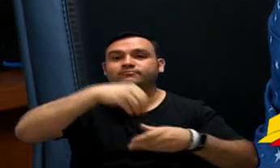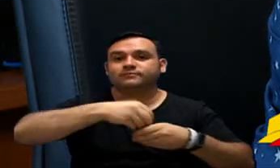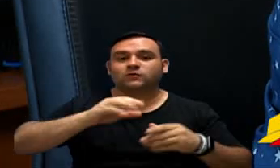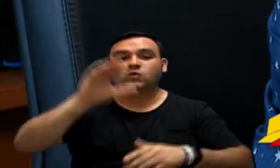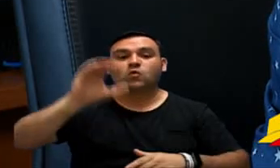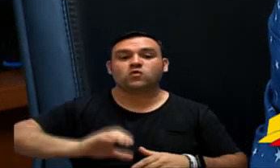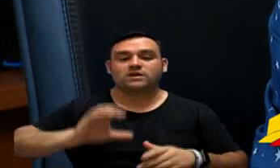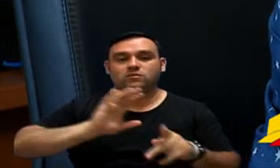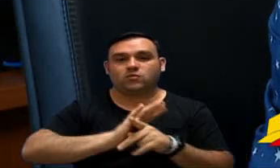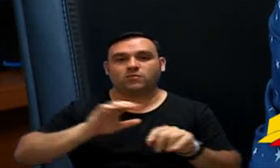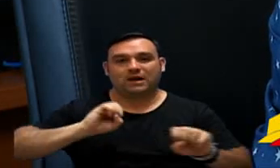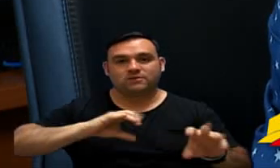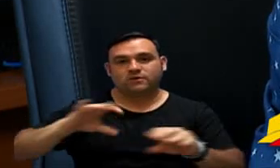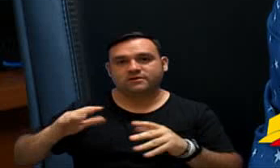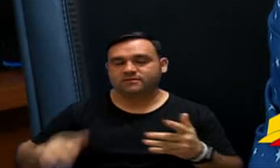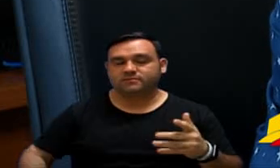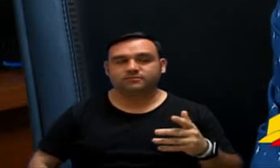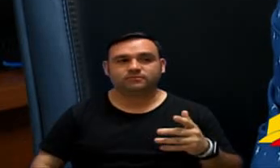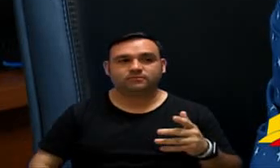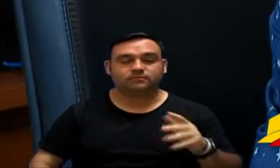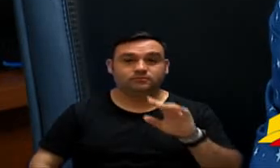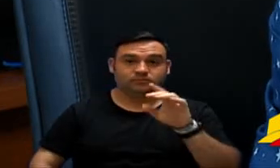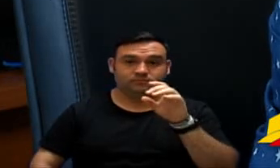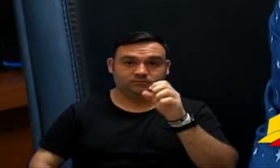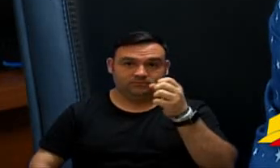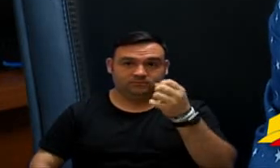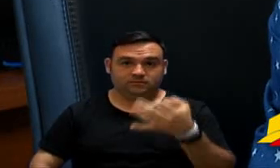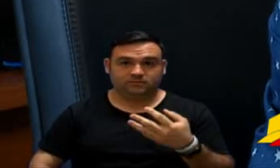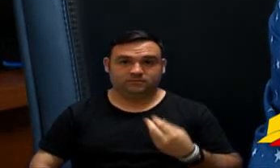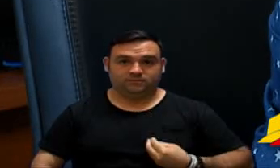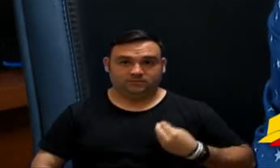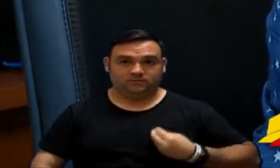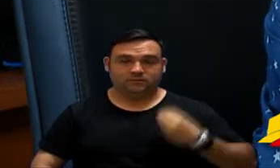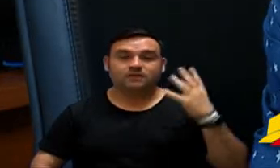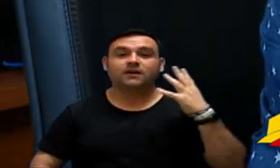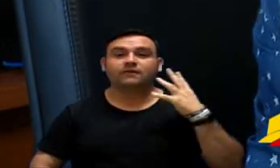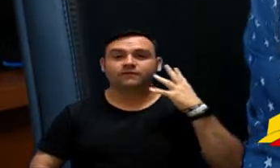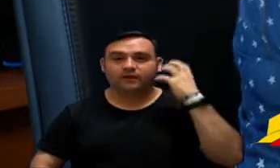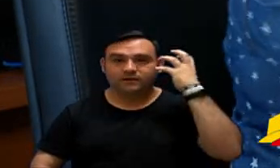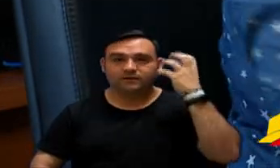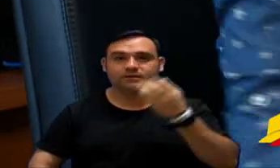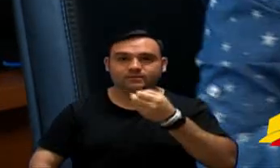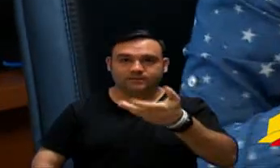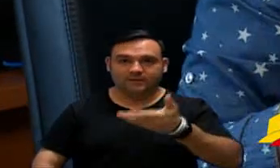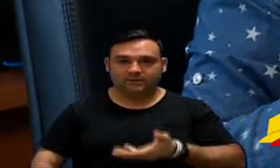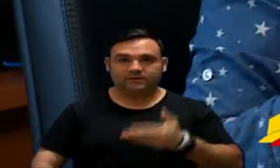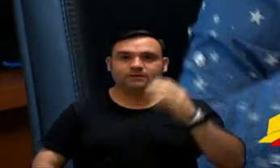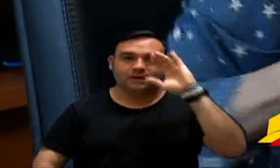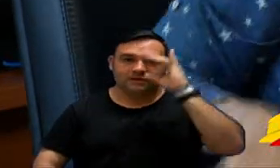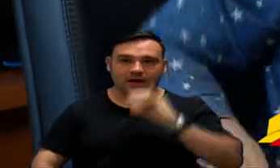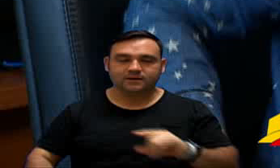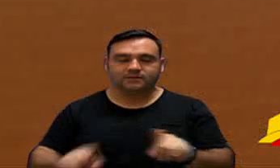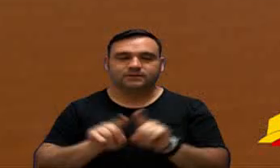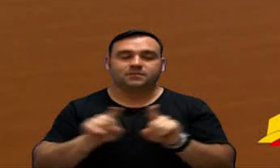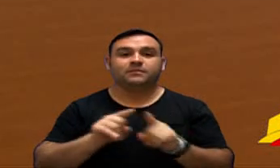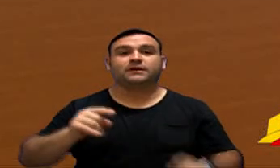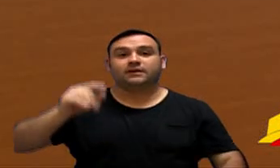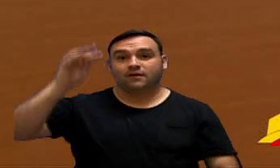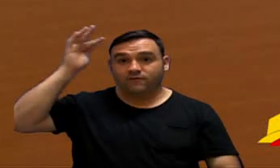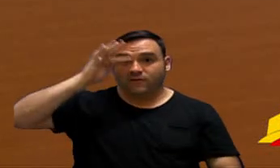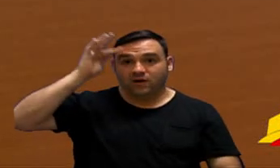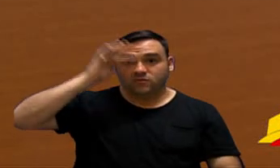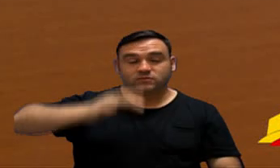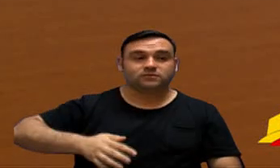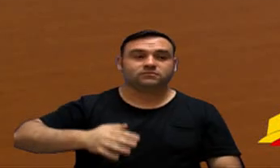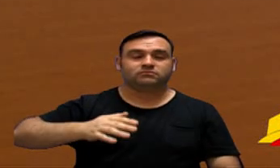no Conselho Municipal de Educação. Registrar só a presença da vereadora Fernanda. Seja bem-vinda, vereadora Yara. Vereador Fausto Pérez. A senhora